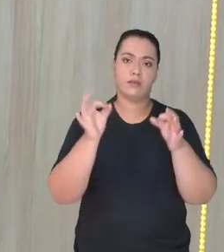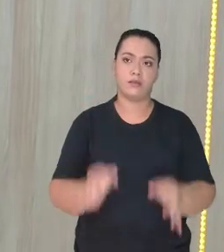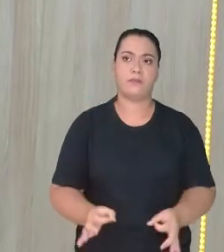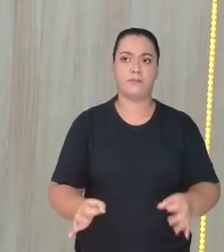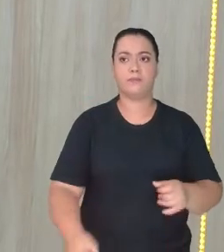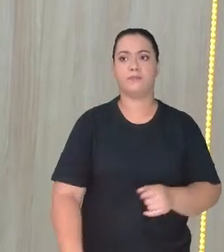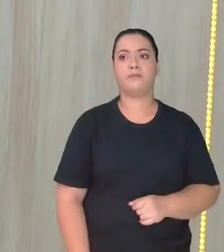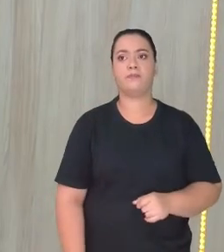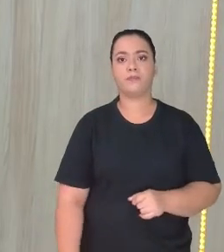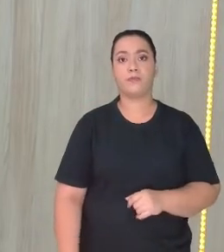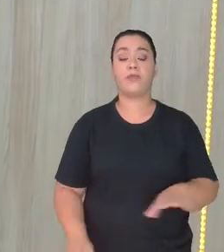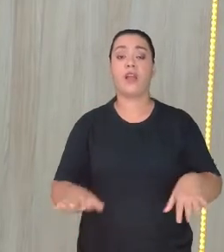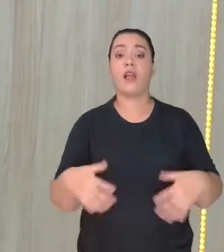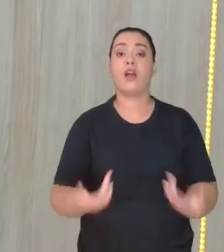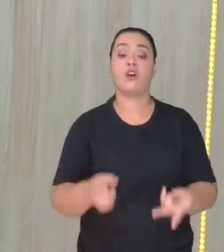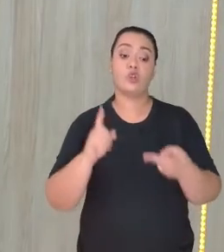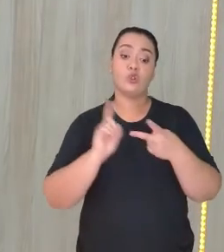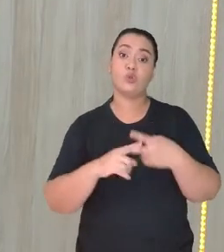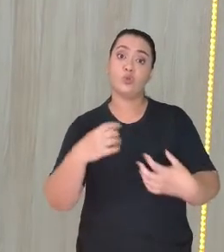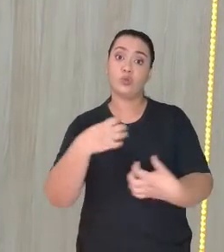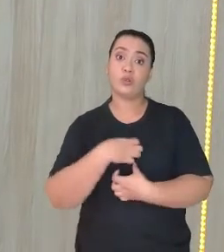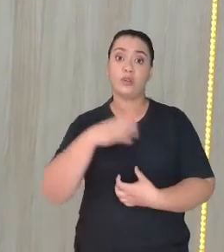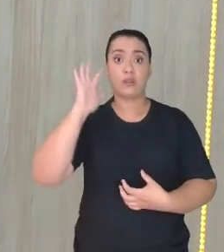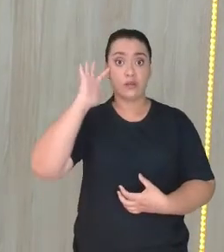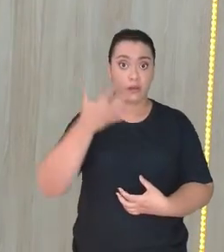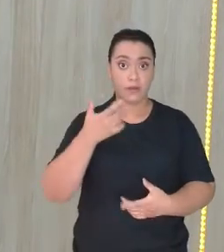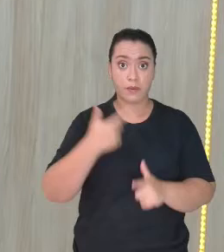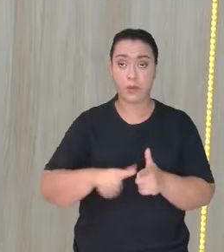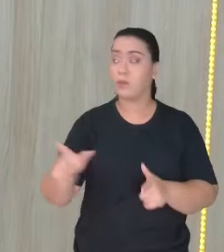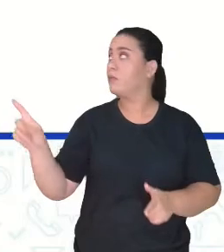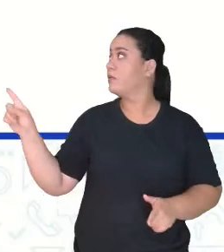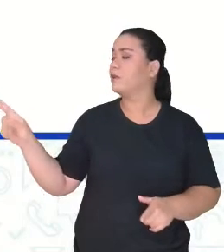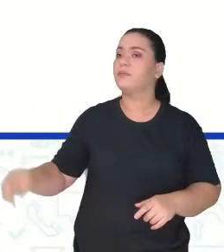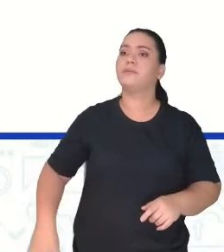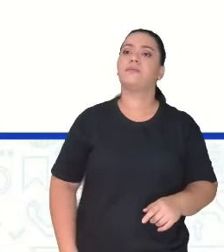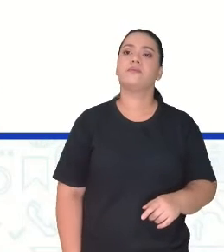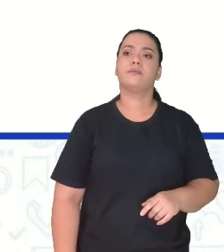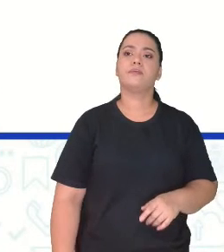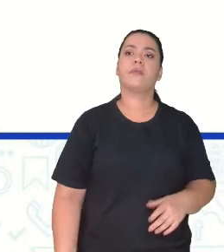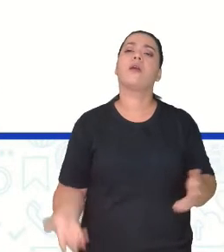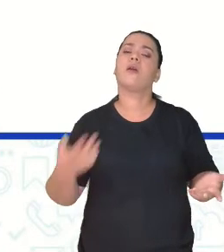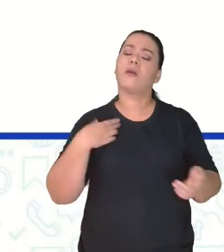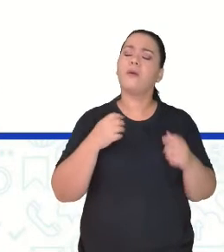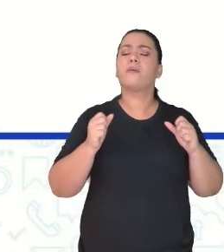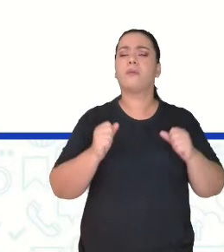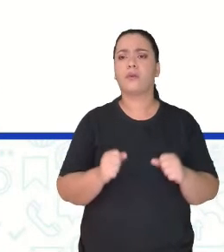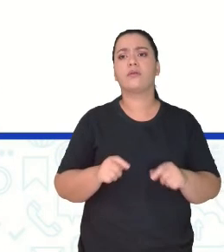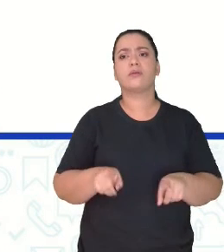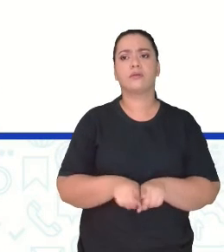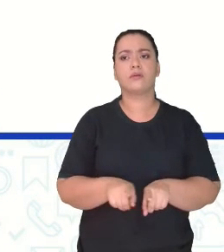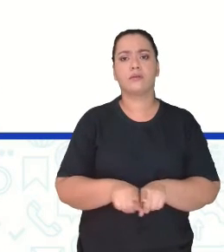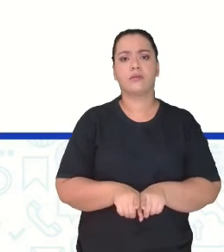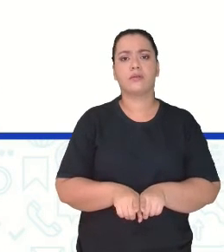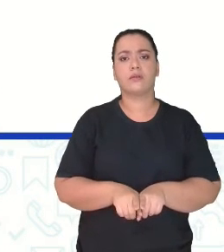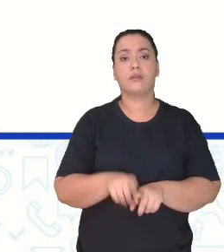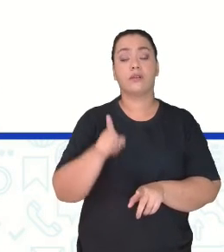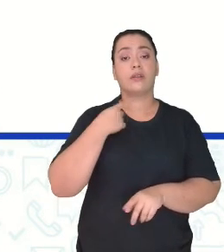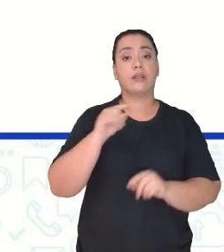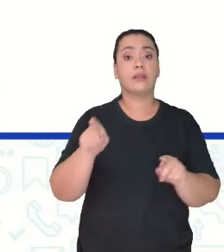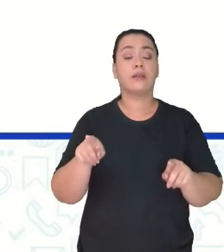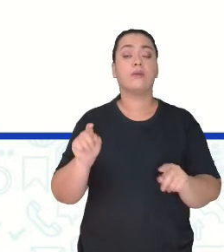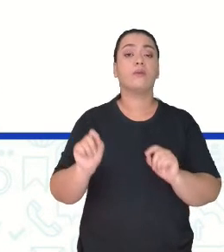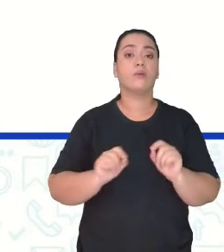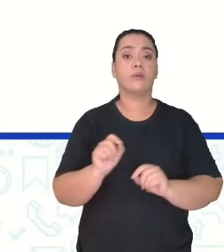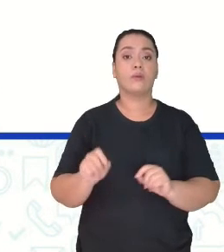bonitinho. Vamos ver aí a segunda maneira de resolver esse problema, tá? Eu posso colocar e